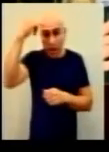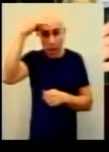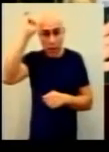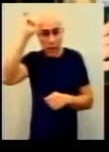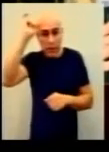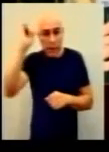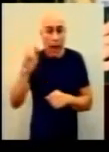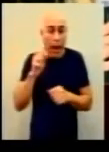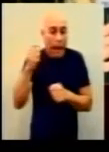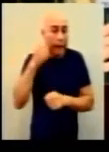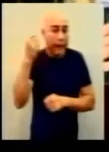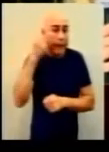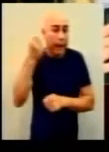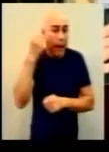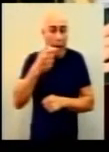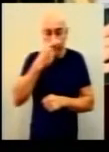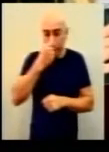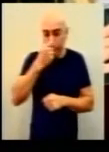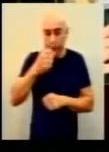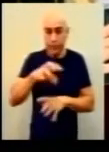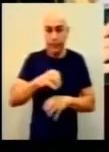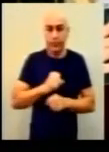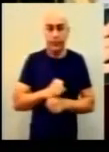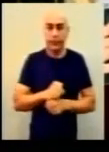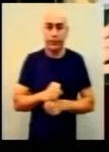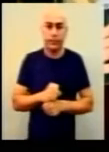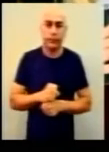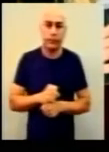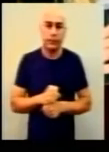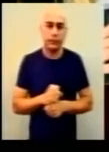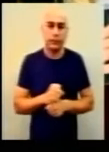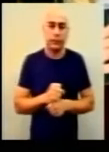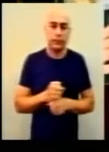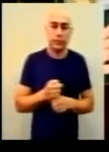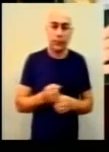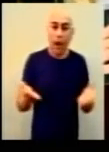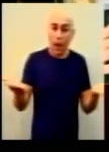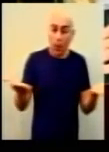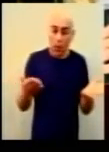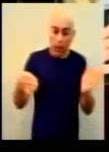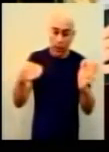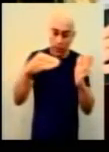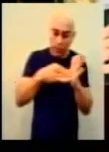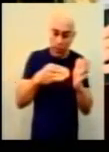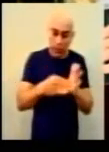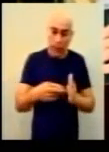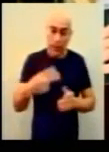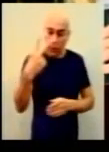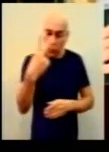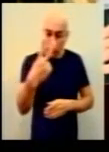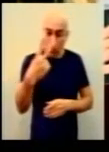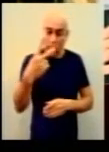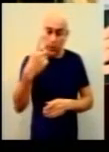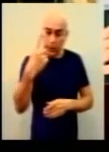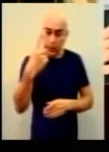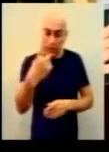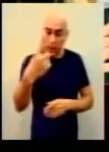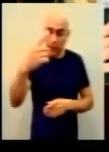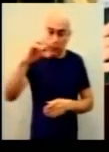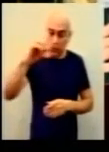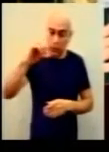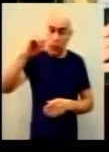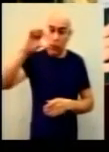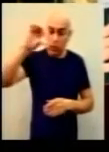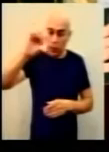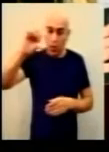gravidade também nessa população. Próximo. Então, até o momento, nós temos 2.109 casos acumulados de